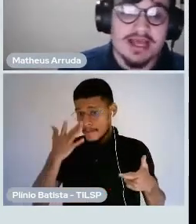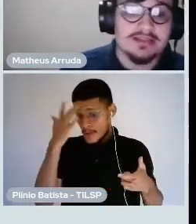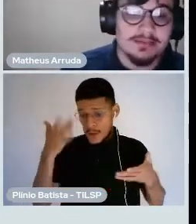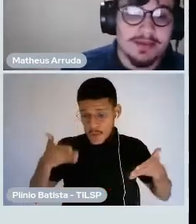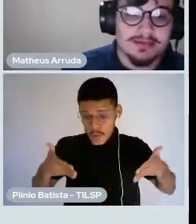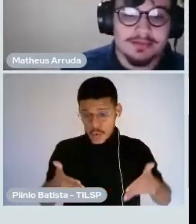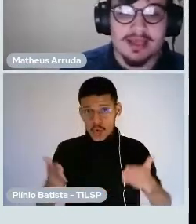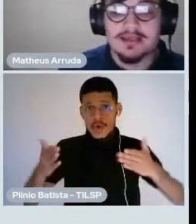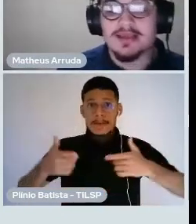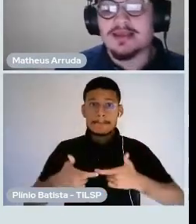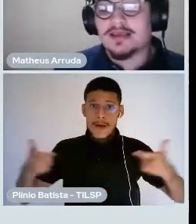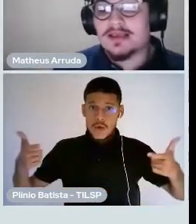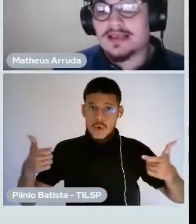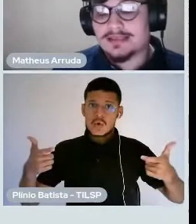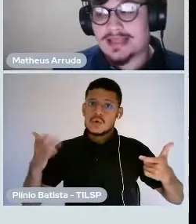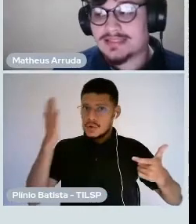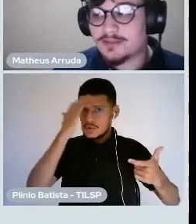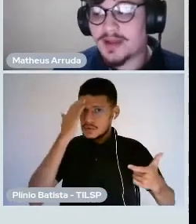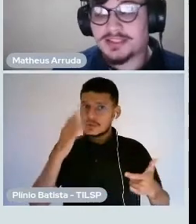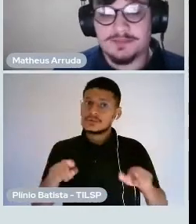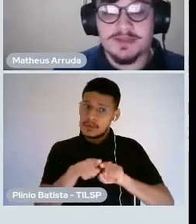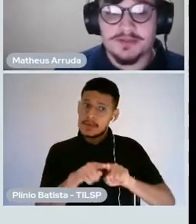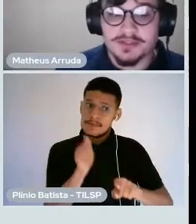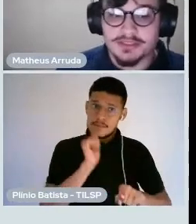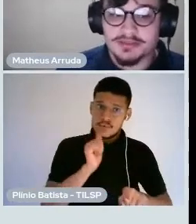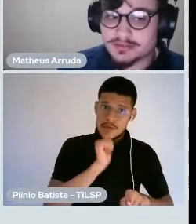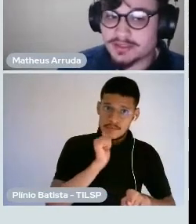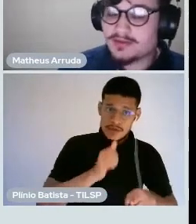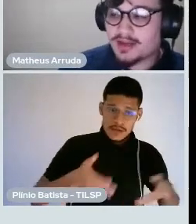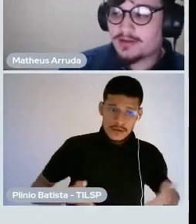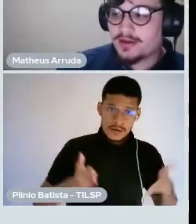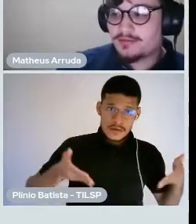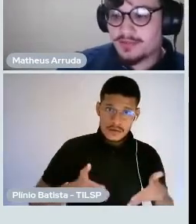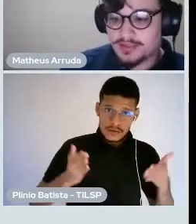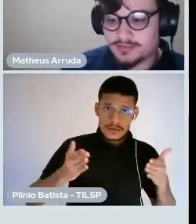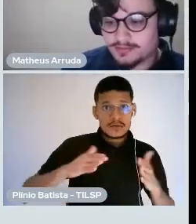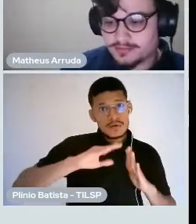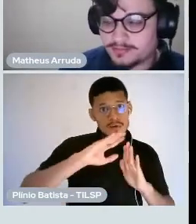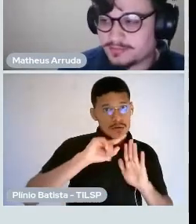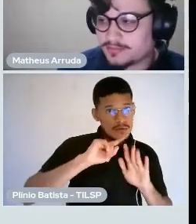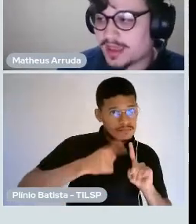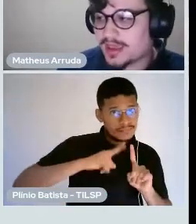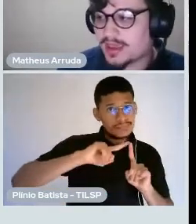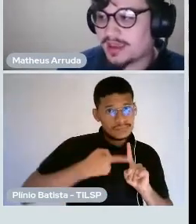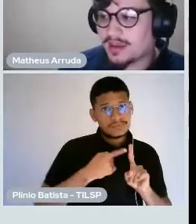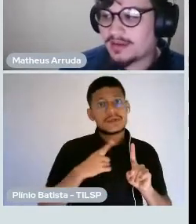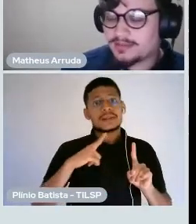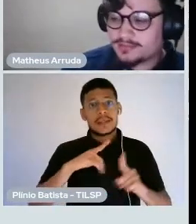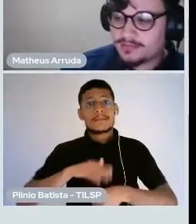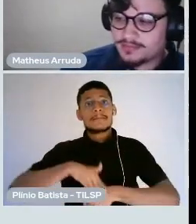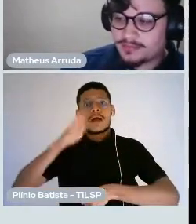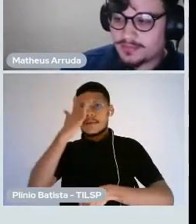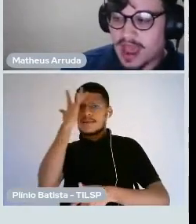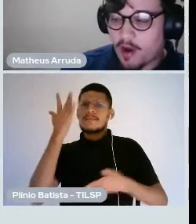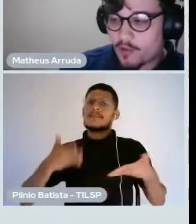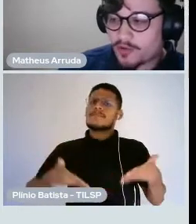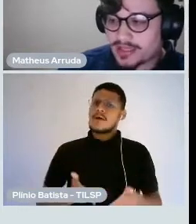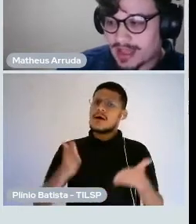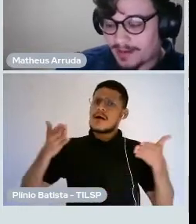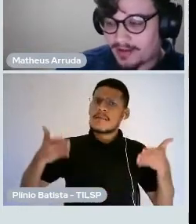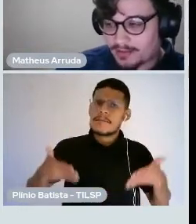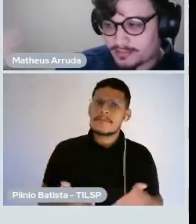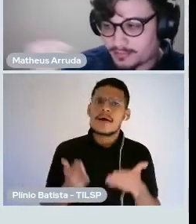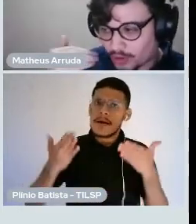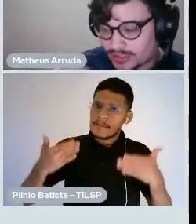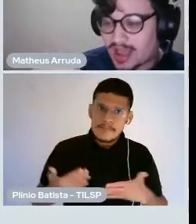de fecundidade também, tá? Nascendo bastante pessoas. Então, querendo ou não, isso é algo